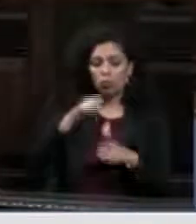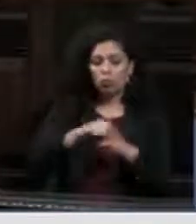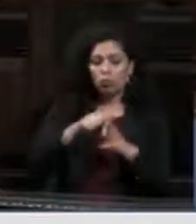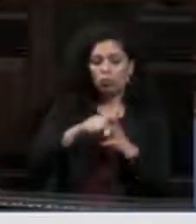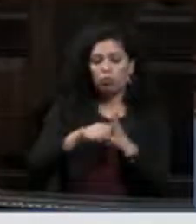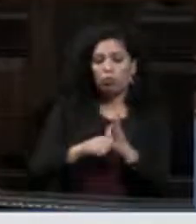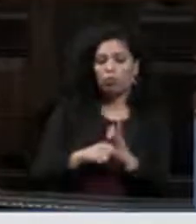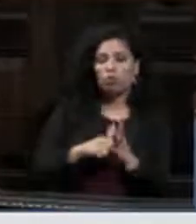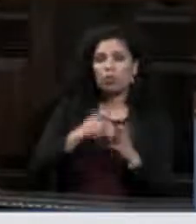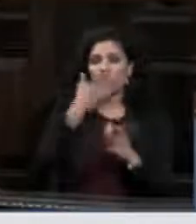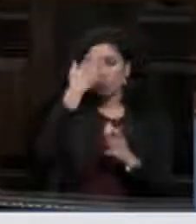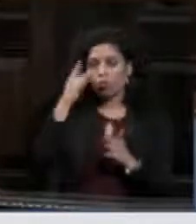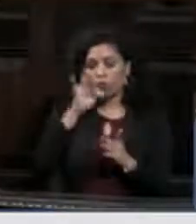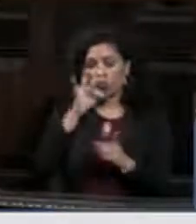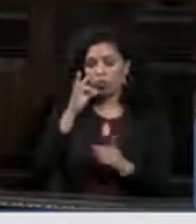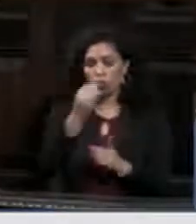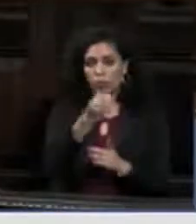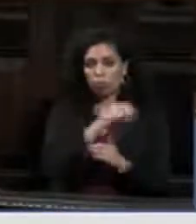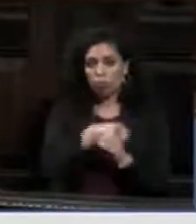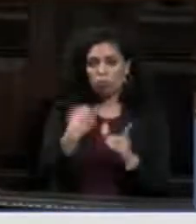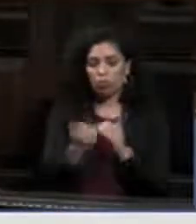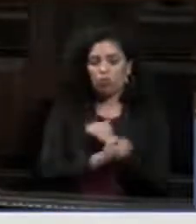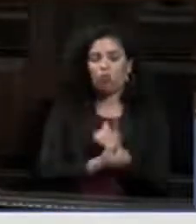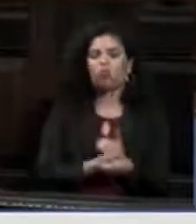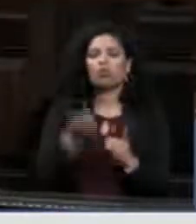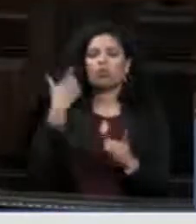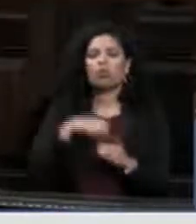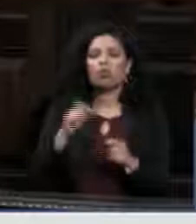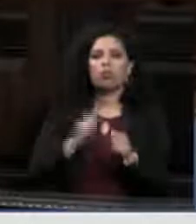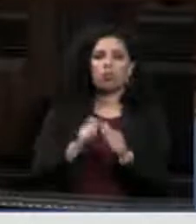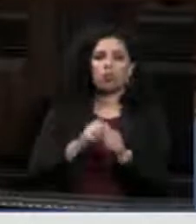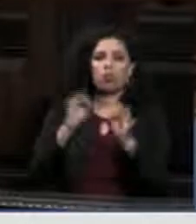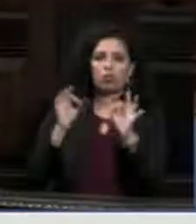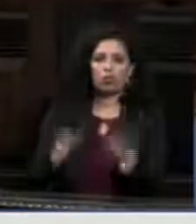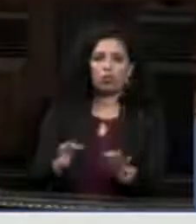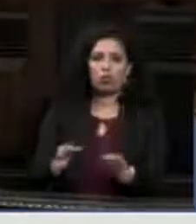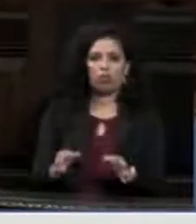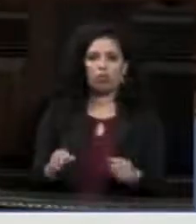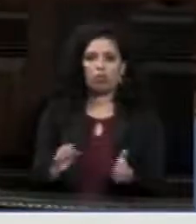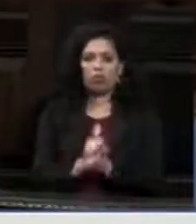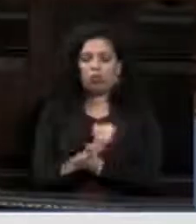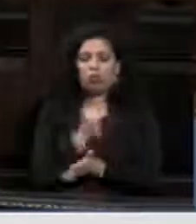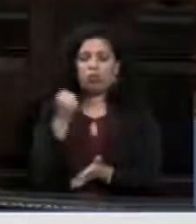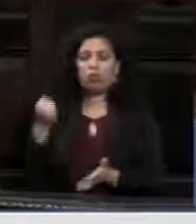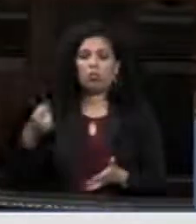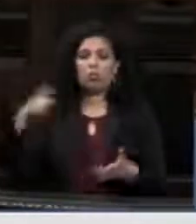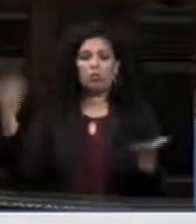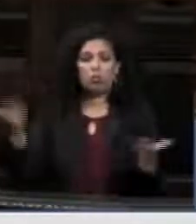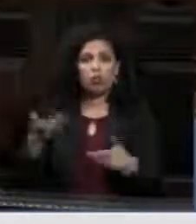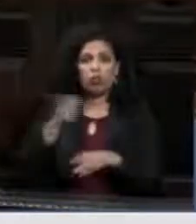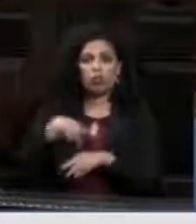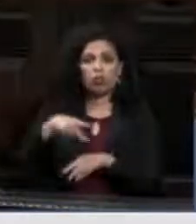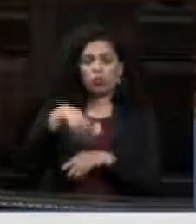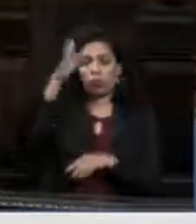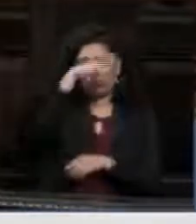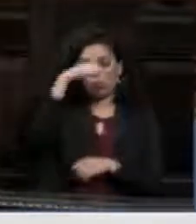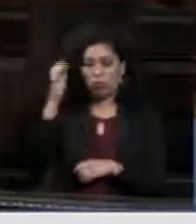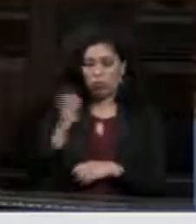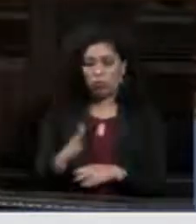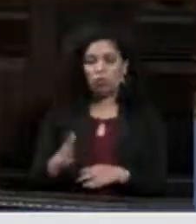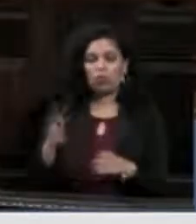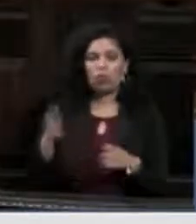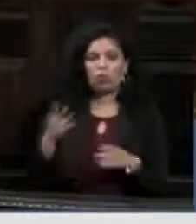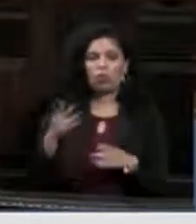privilégios. Não é possível que ainda hoje no Brasil a gente viva uma situação onde os membros do